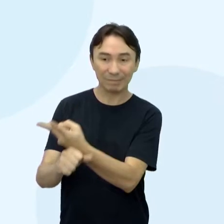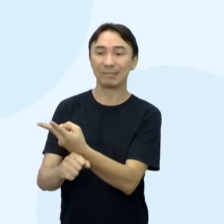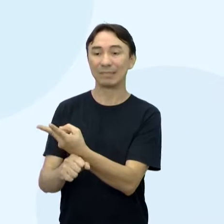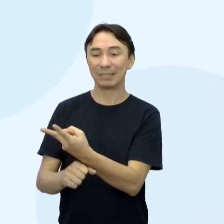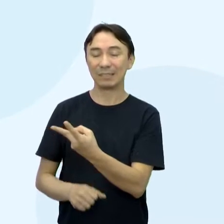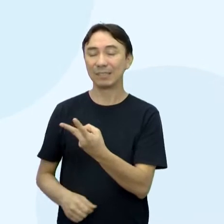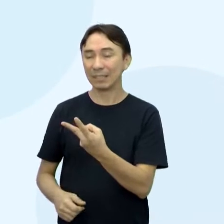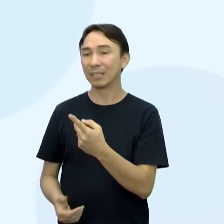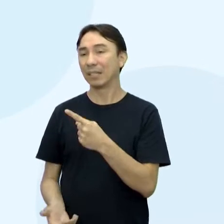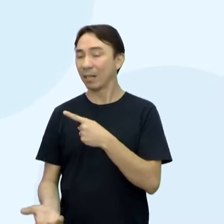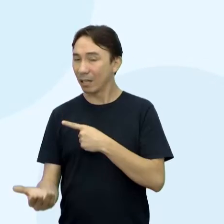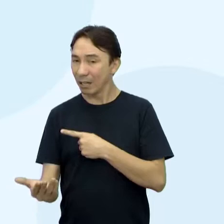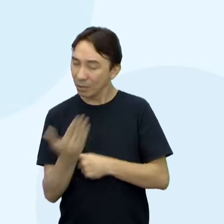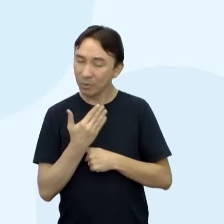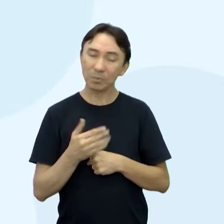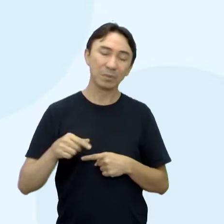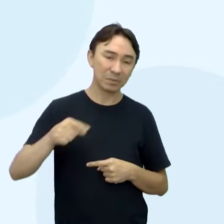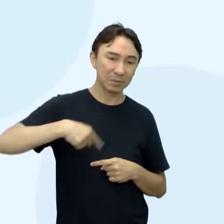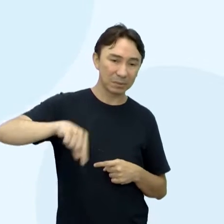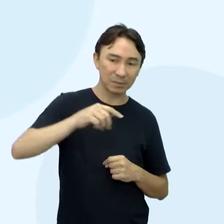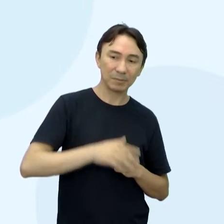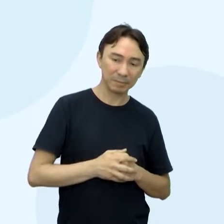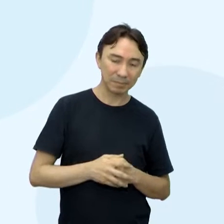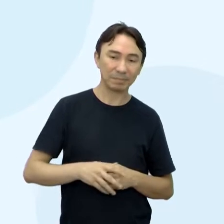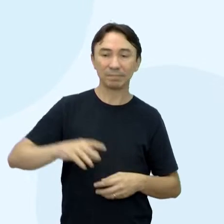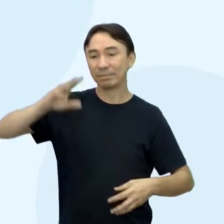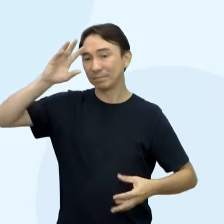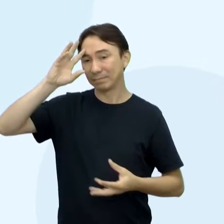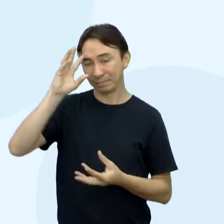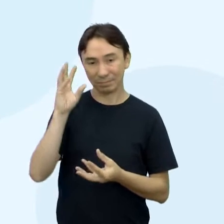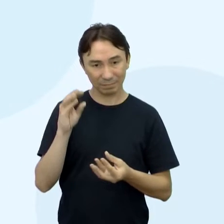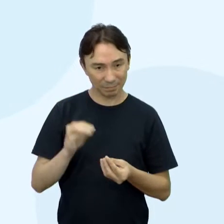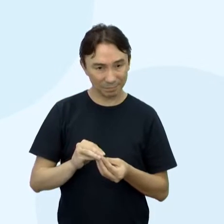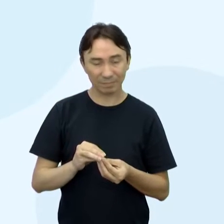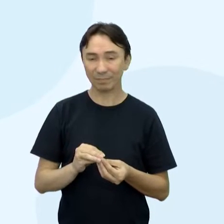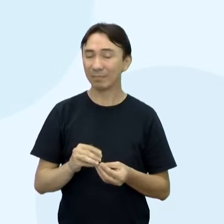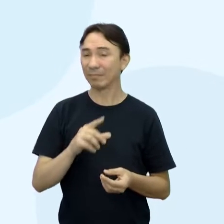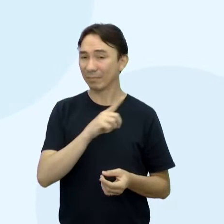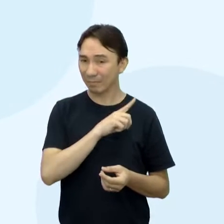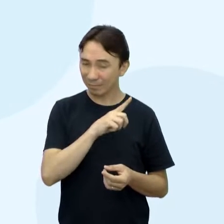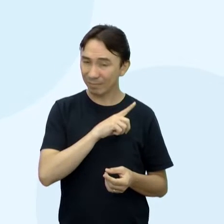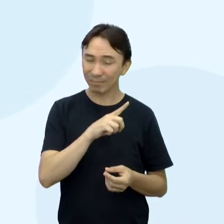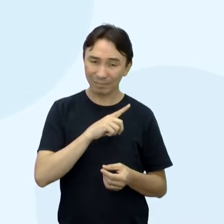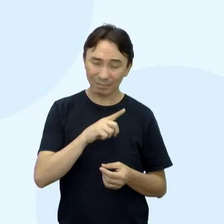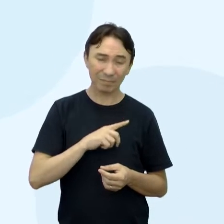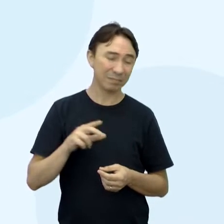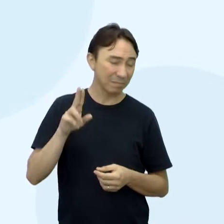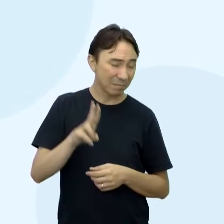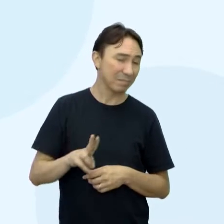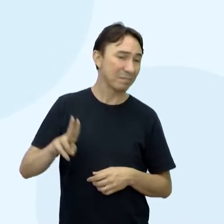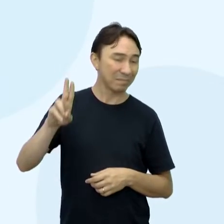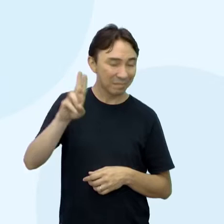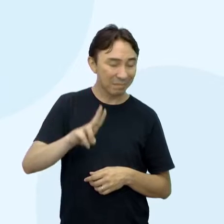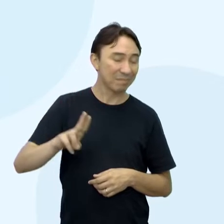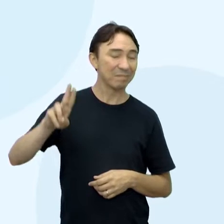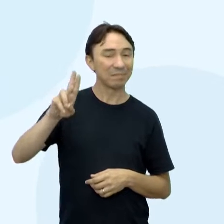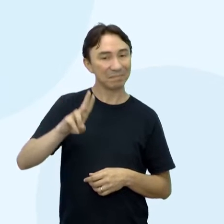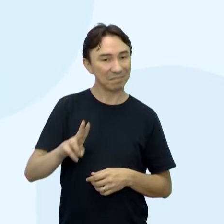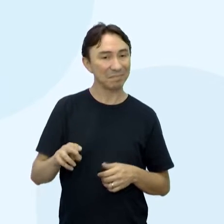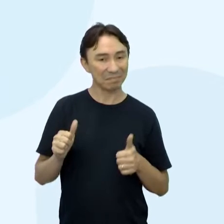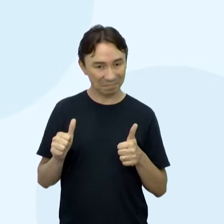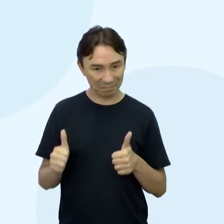as coisas também aí num caminho, porque a gente vai usar muito esse observatório de vocês. Continuando aí, vocês